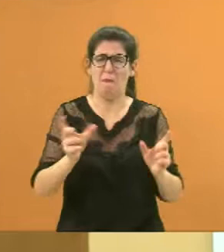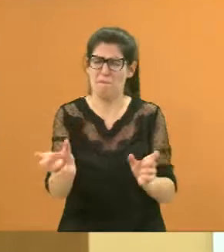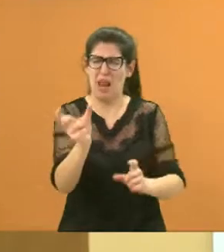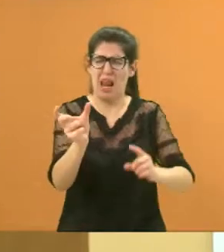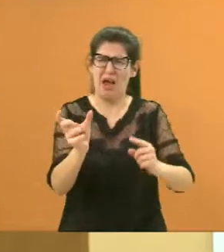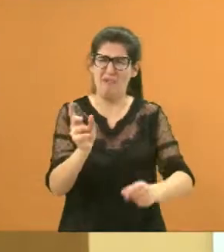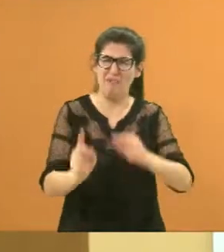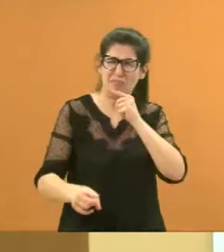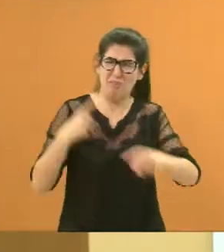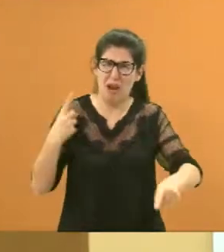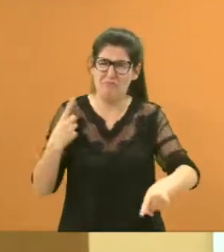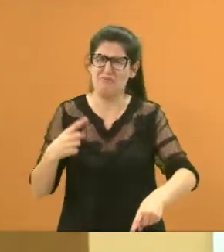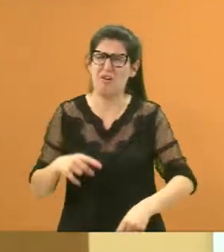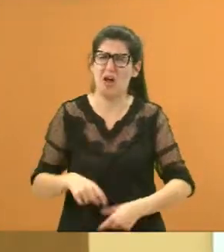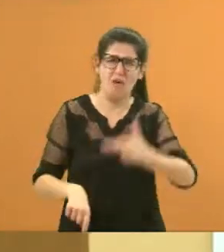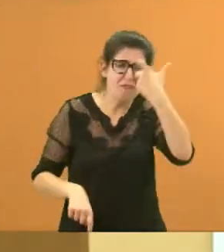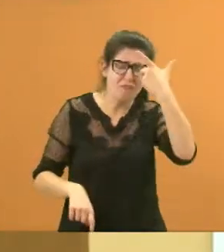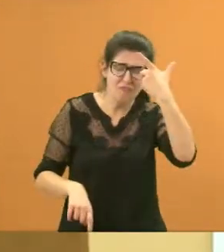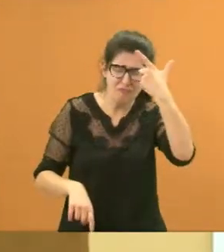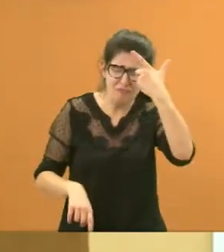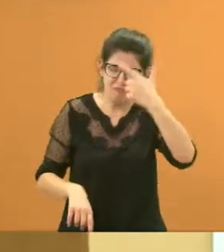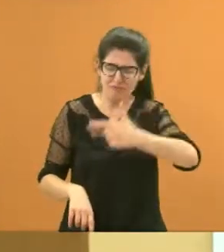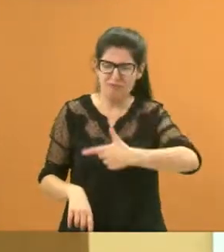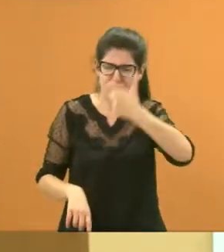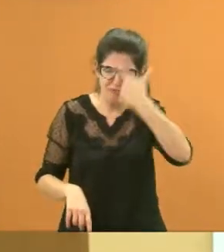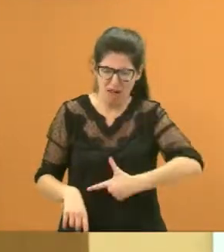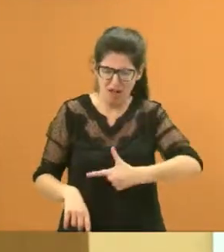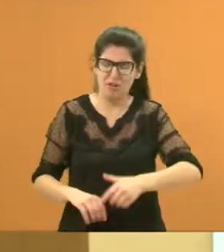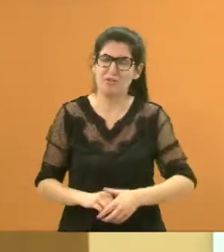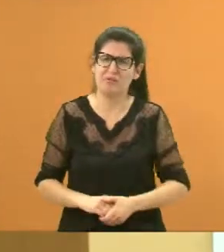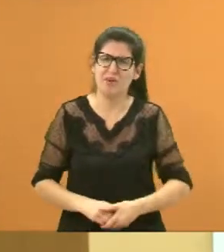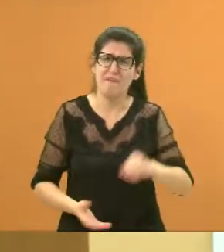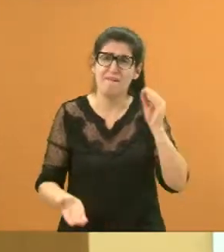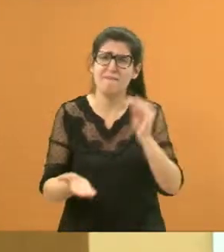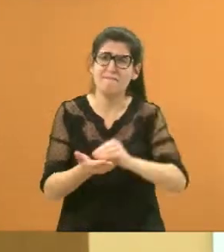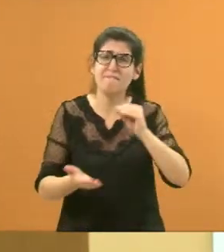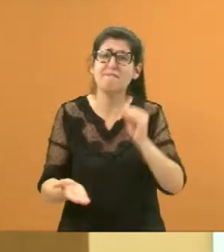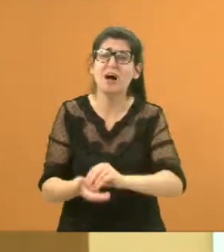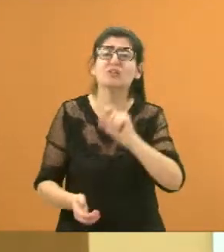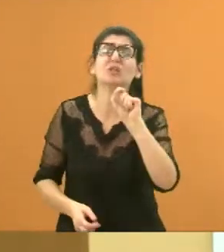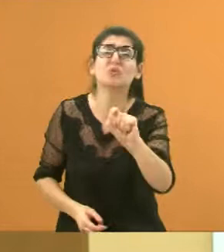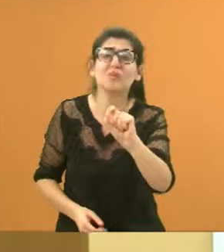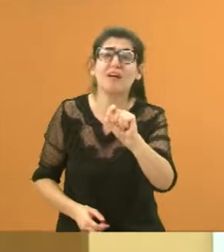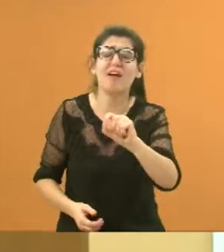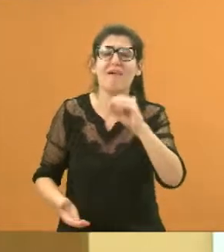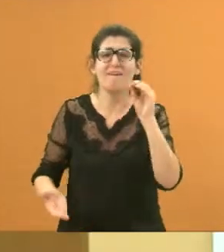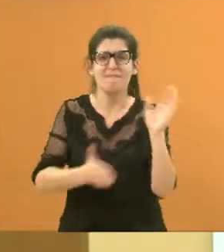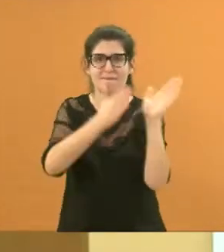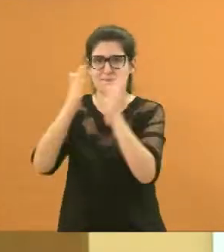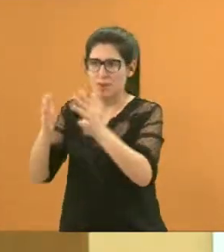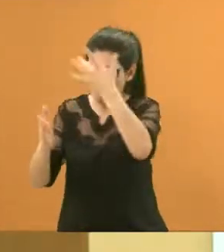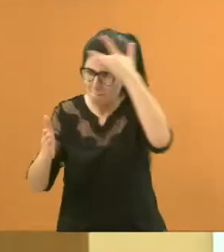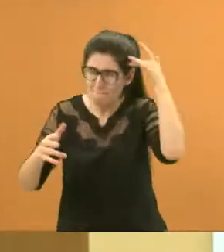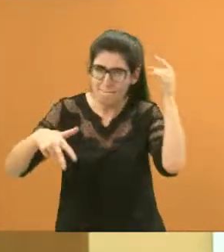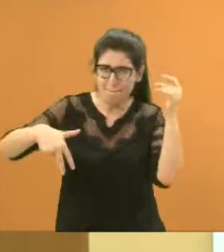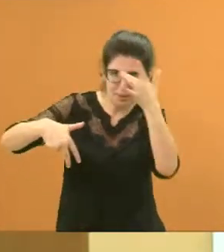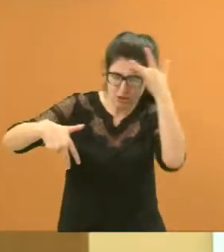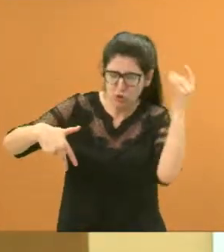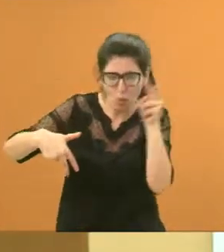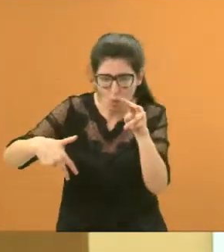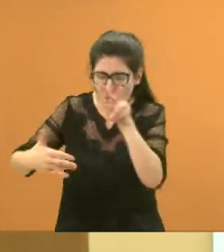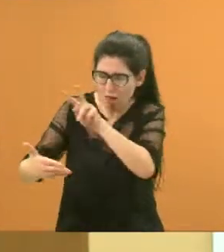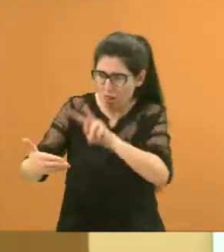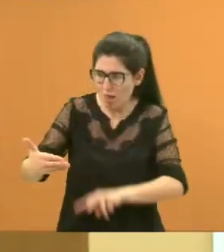acontecendo demais, por conta do quê? Pela falta, às vezes, de capacidade da pessoa olhar uma notícia, olhar